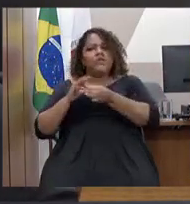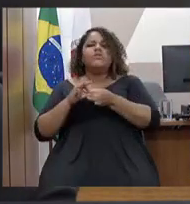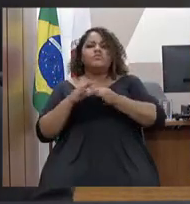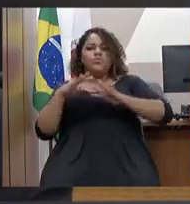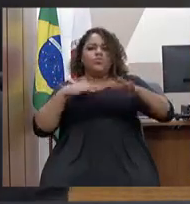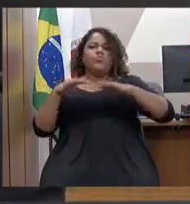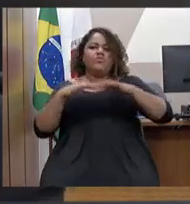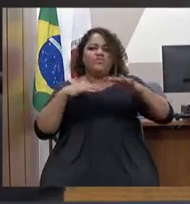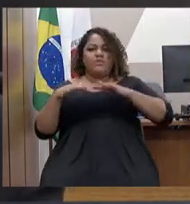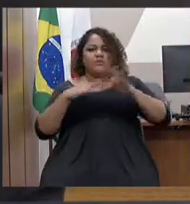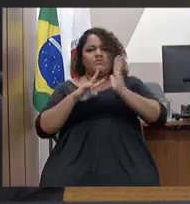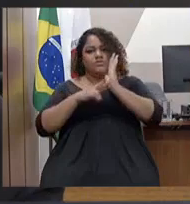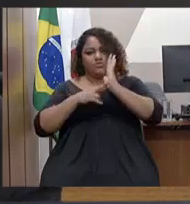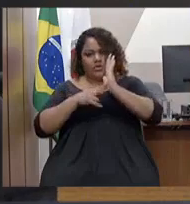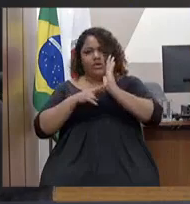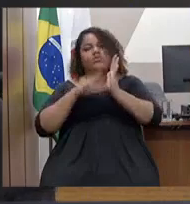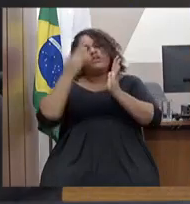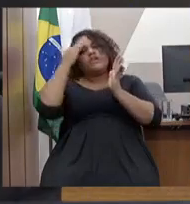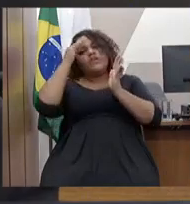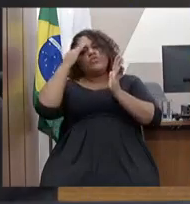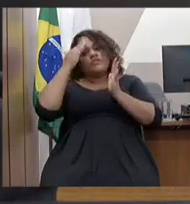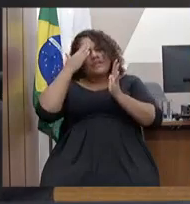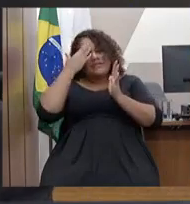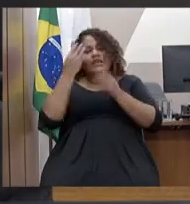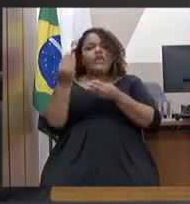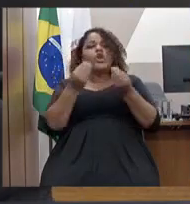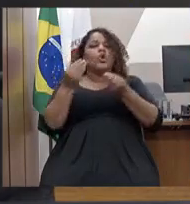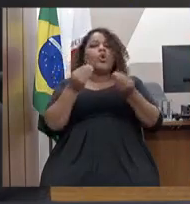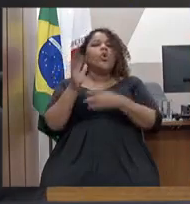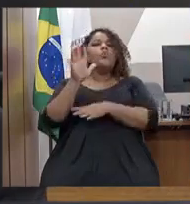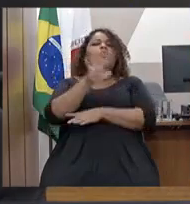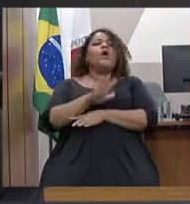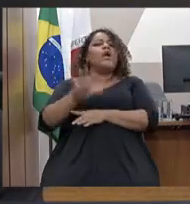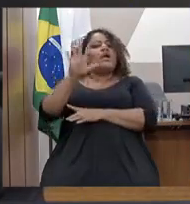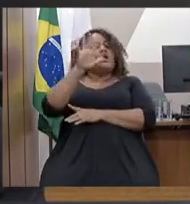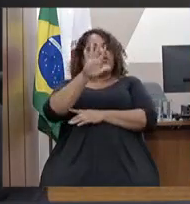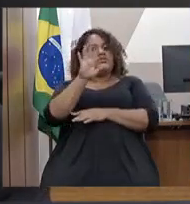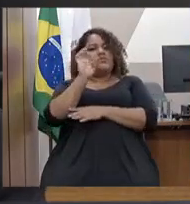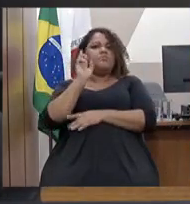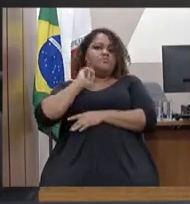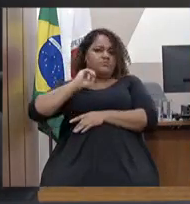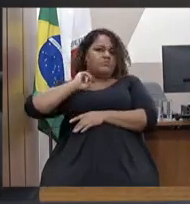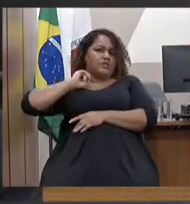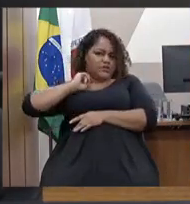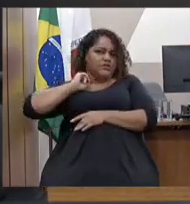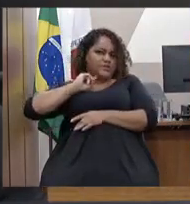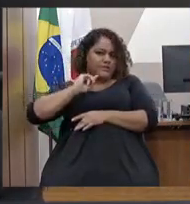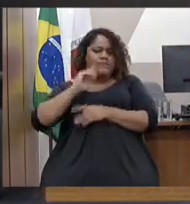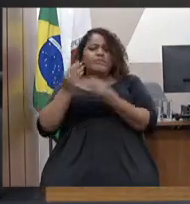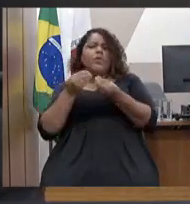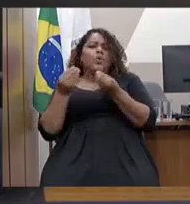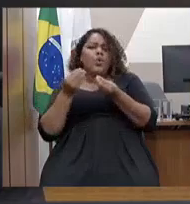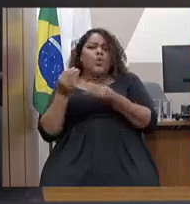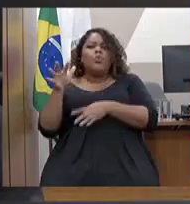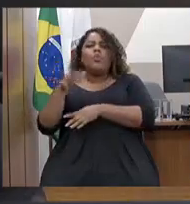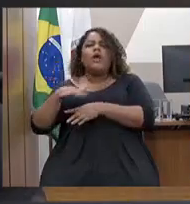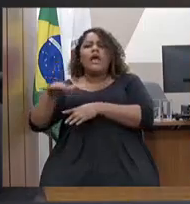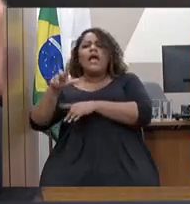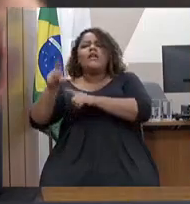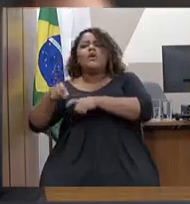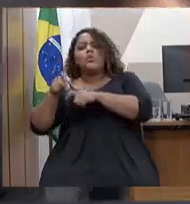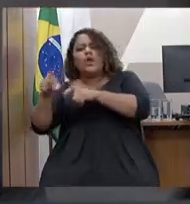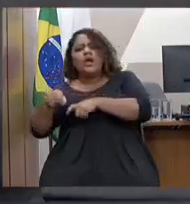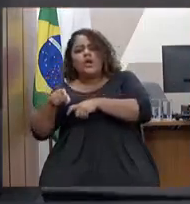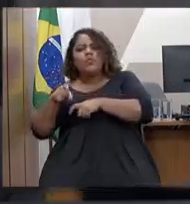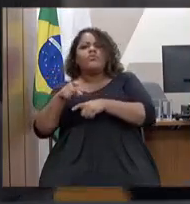nós estamos em cada lugar e como é que tá a ação principalmente no meio Rural os acidentes a situação no campo a situação na